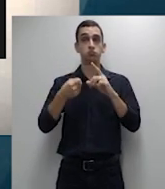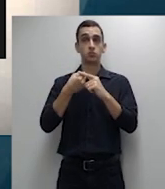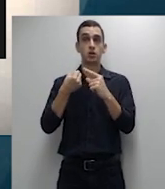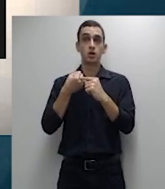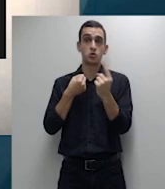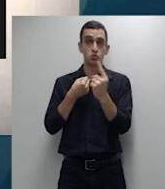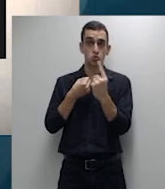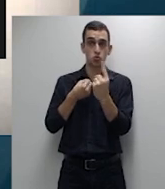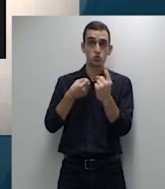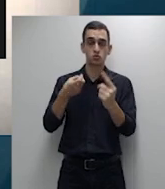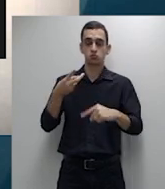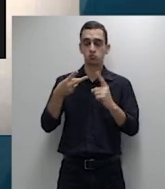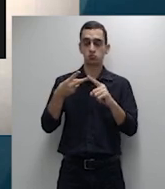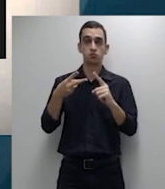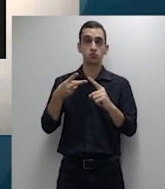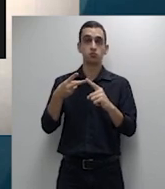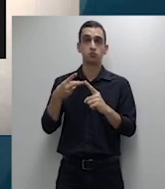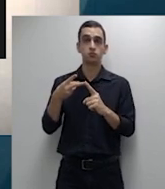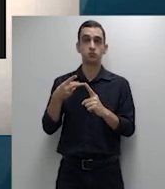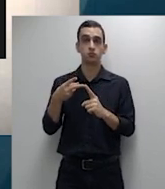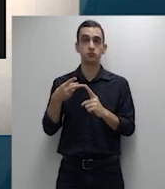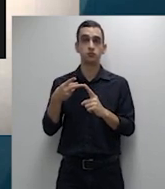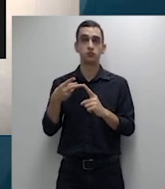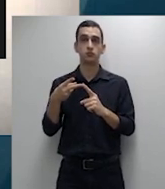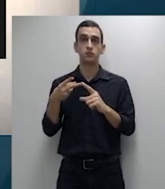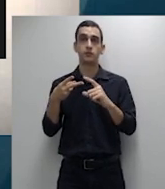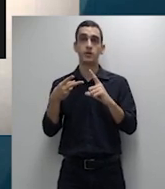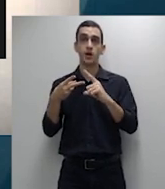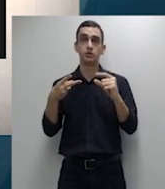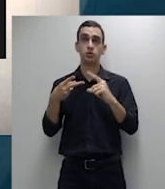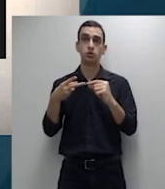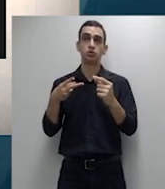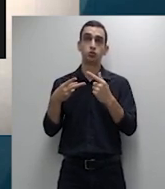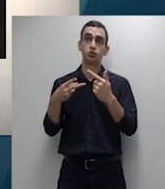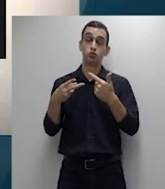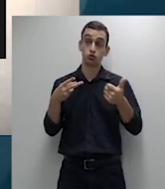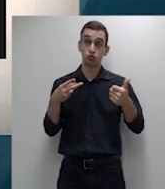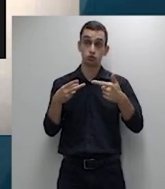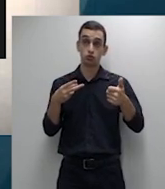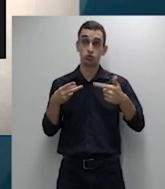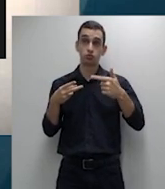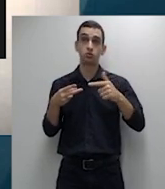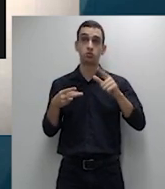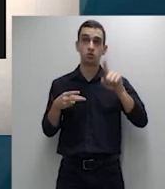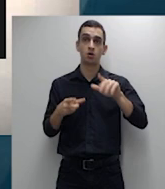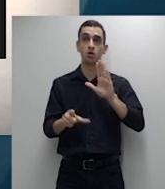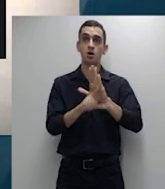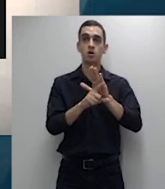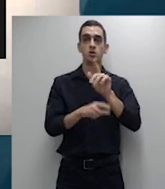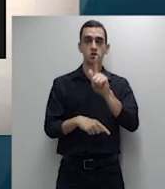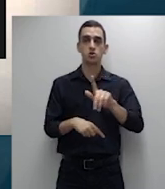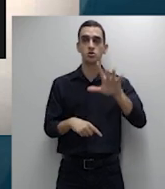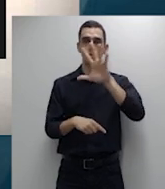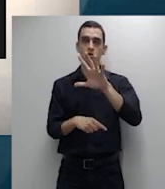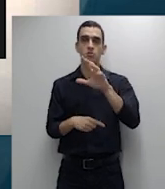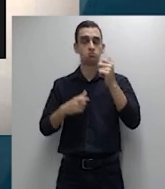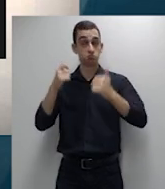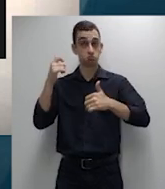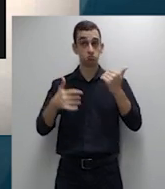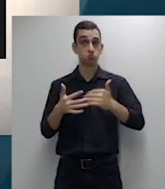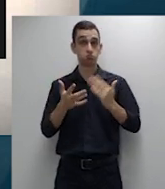e a o artigo 12 da lei geral da lei geral de antenas e ele diz